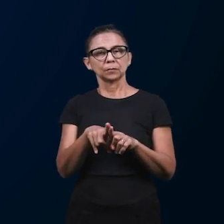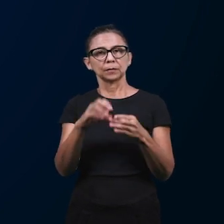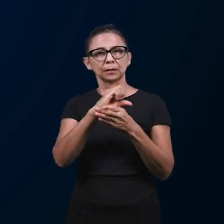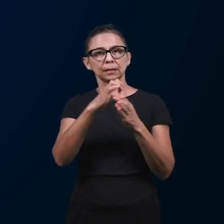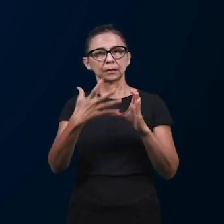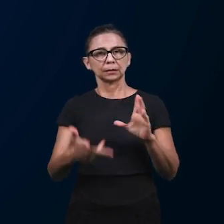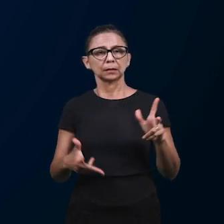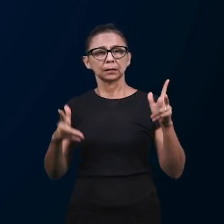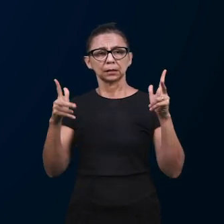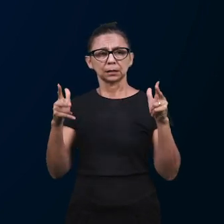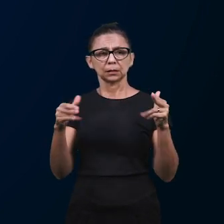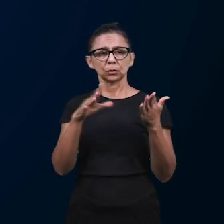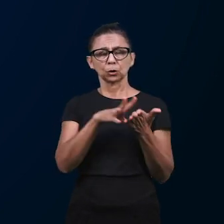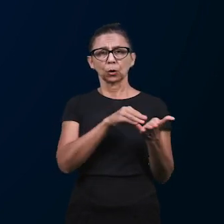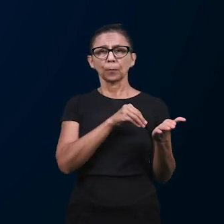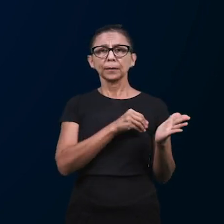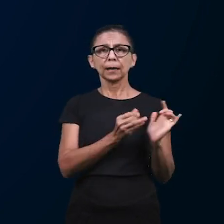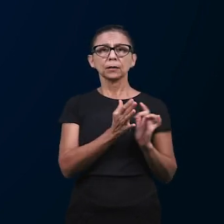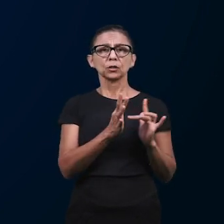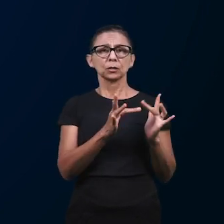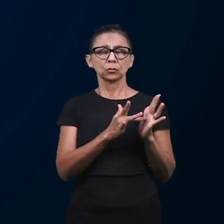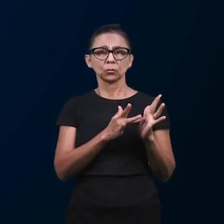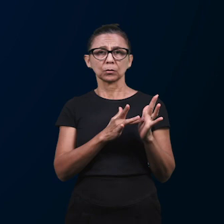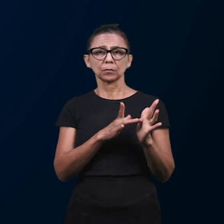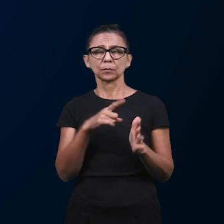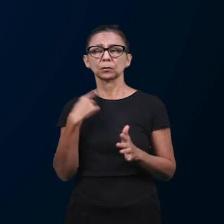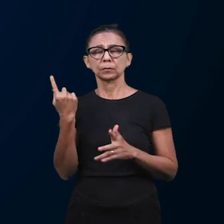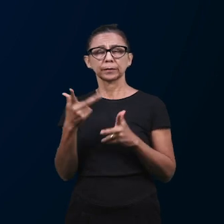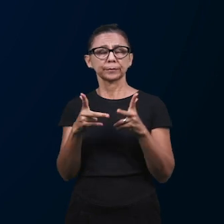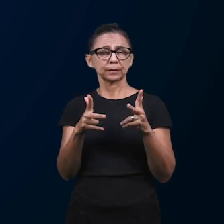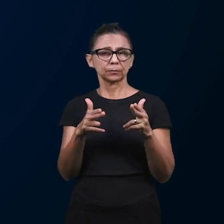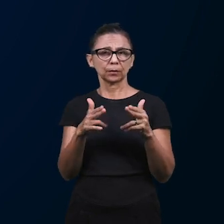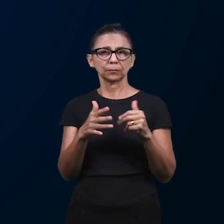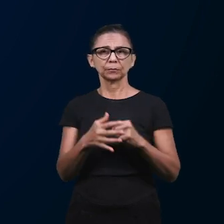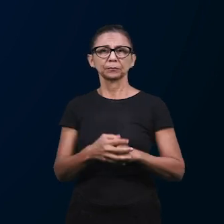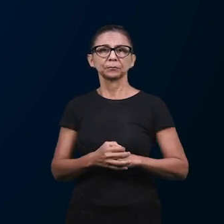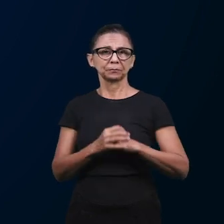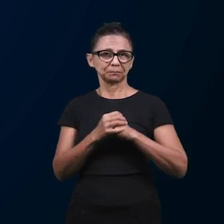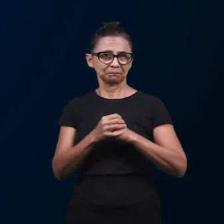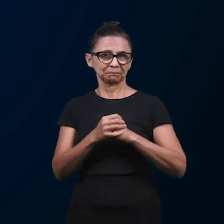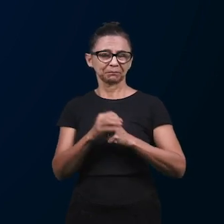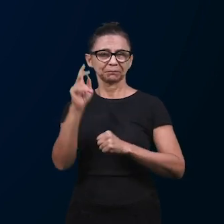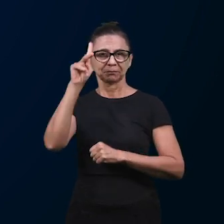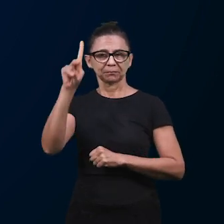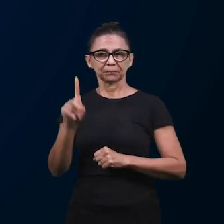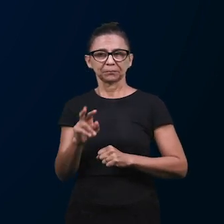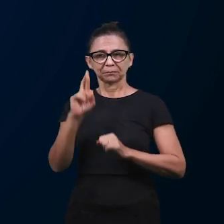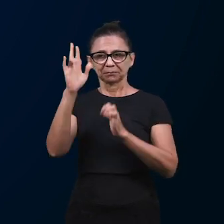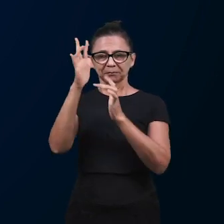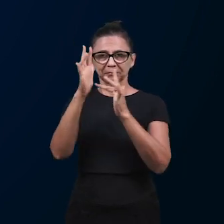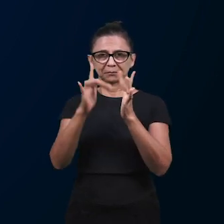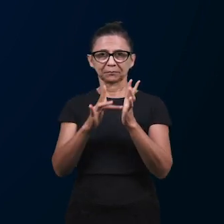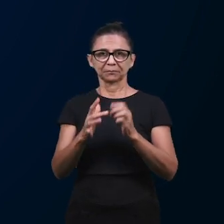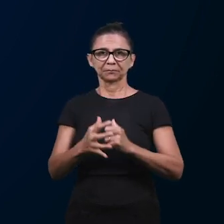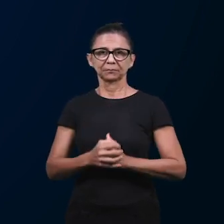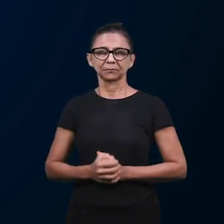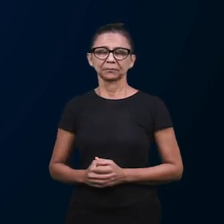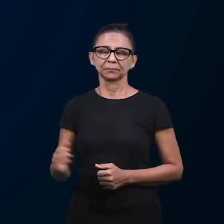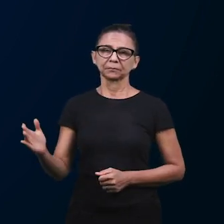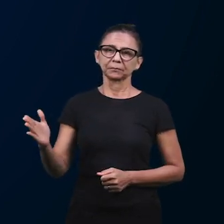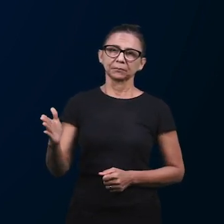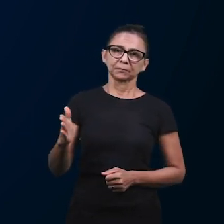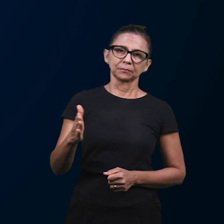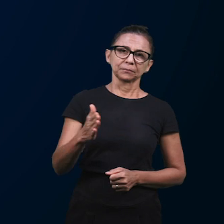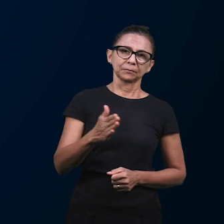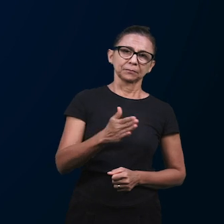que possamos nos espelhar nele, para que nós sejamos como Jesus. Amém? A paz do Senhor. Eu